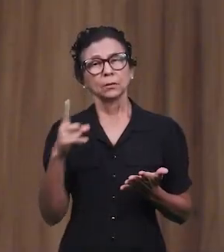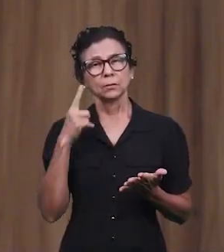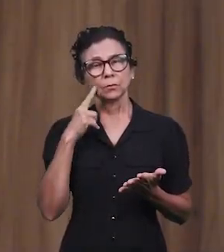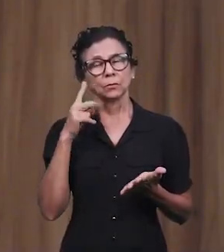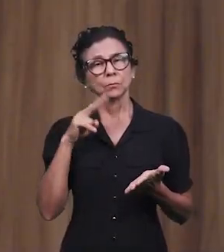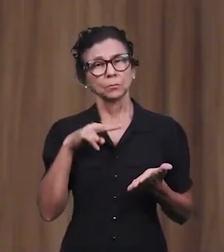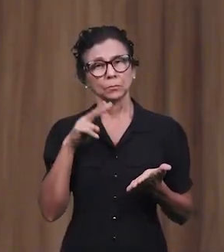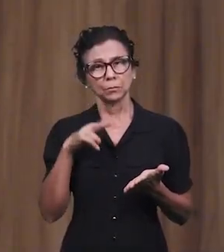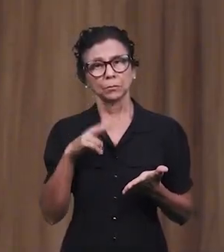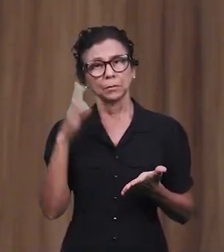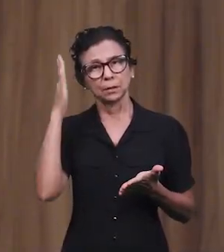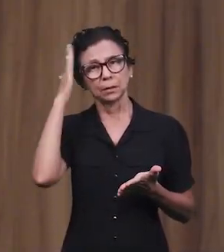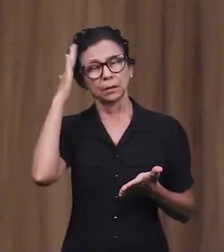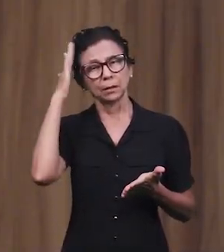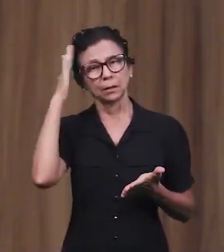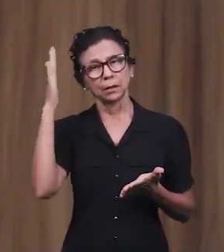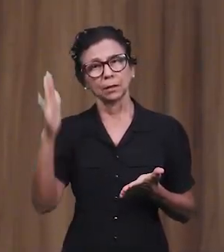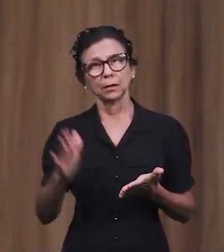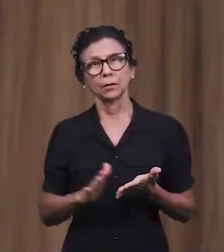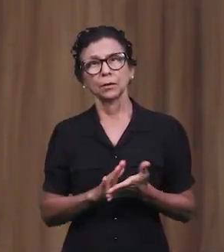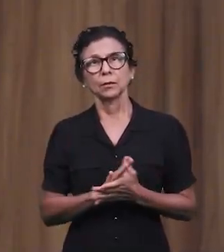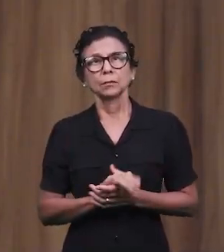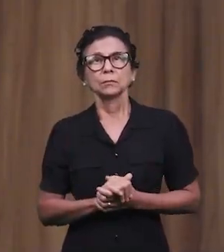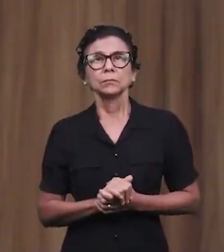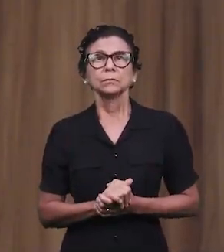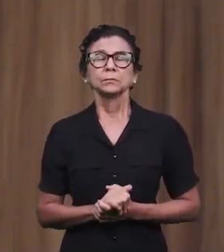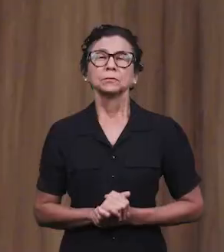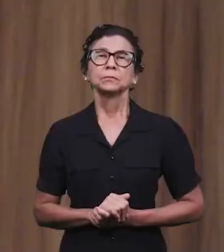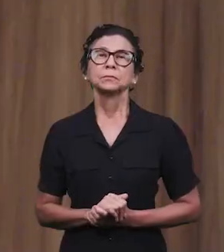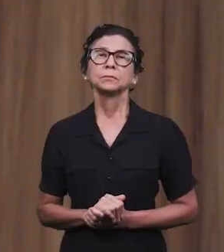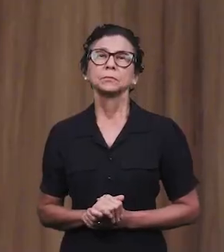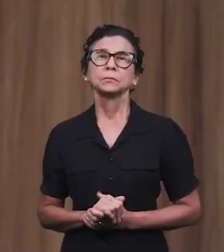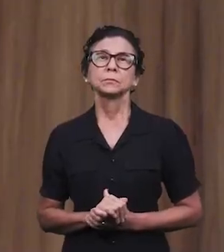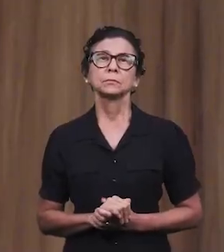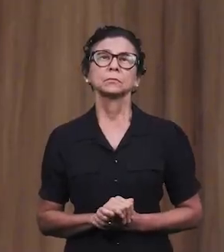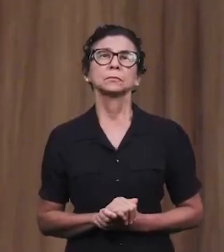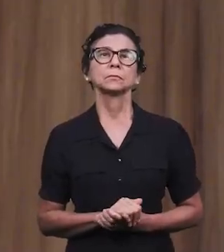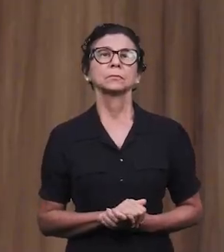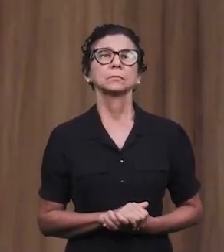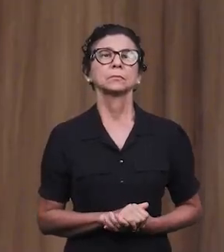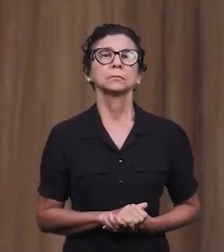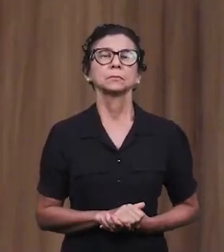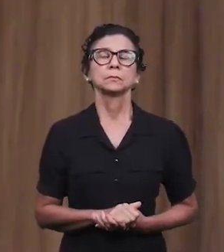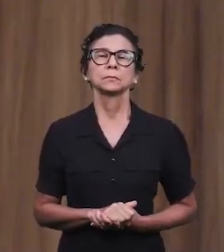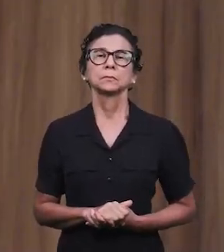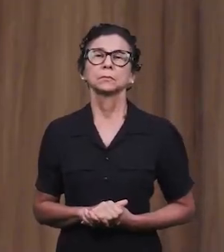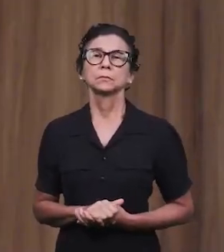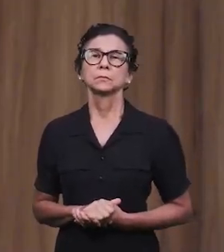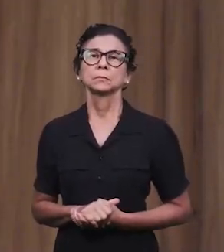entendimento. Mateus, Levi ou Levi e Mateus são os dois nomes